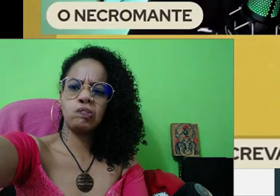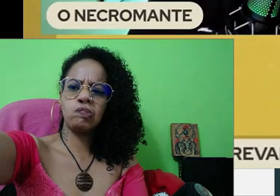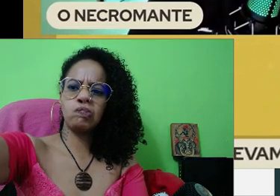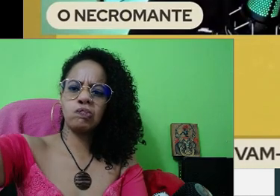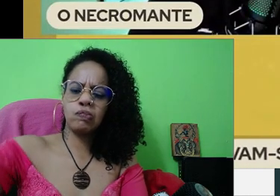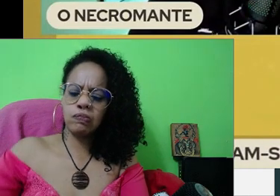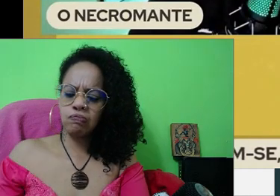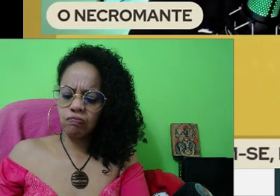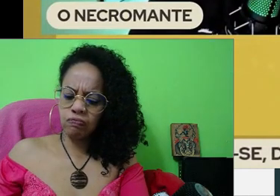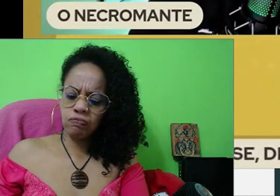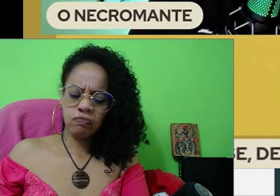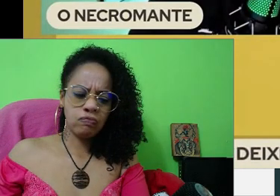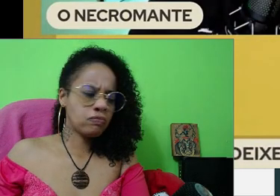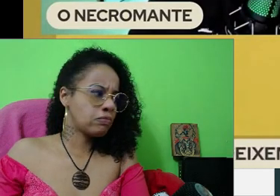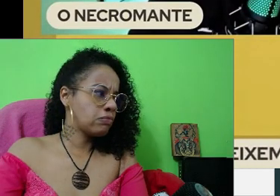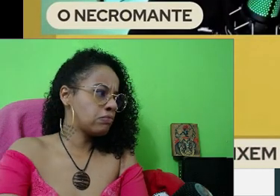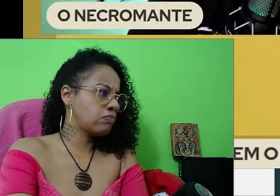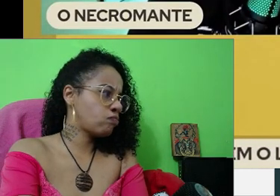PT